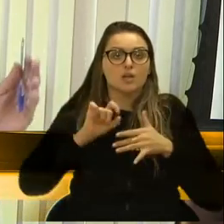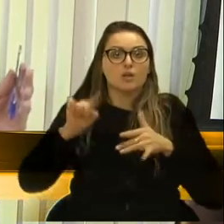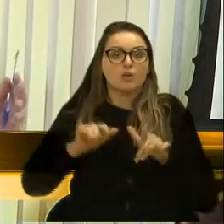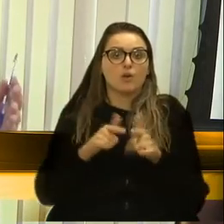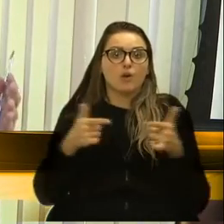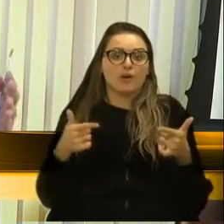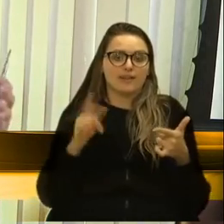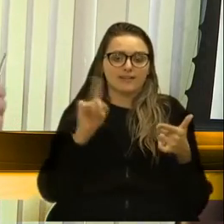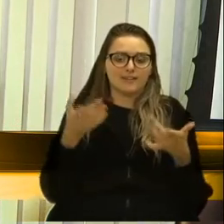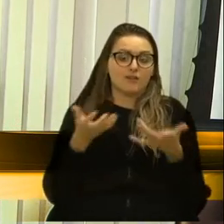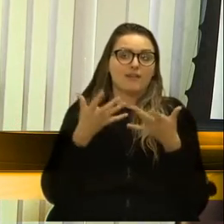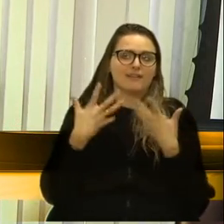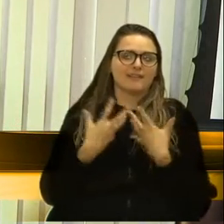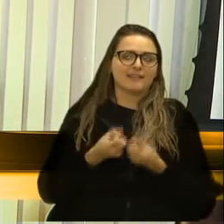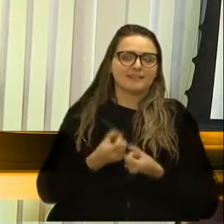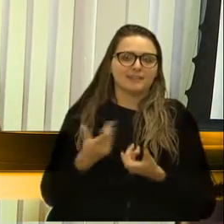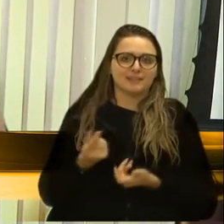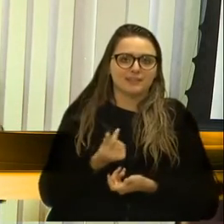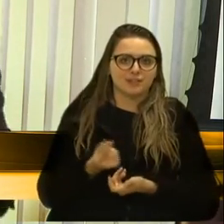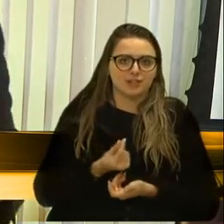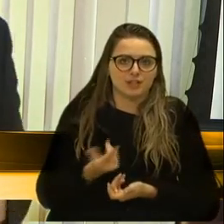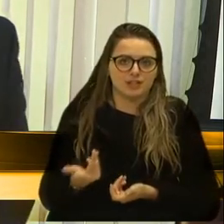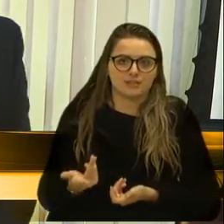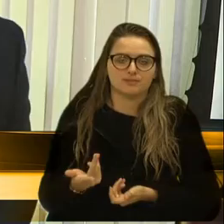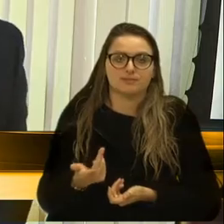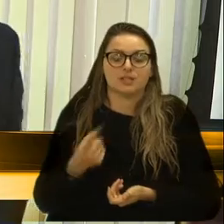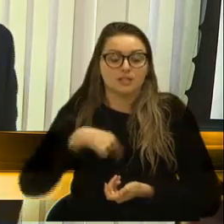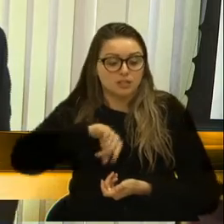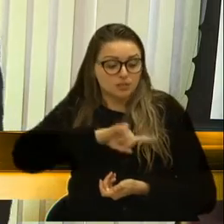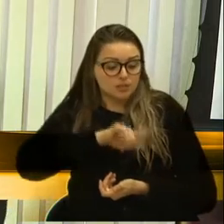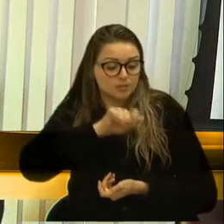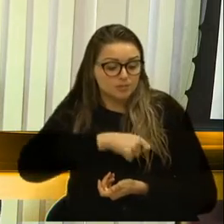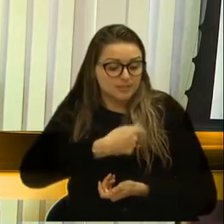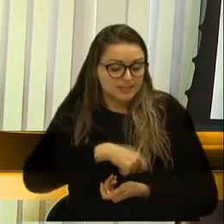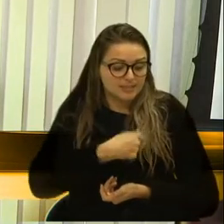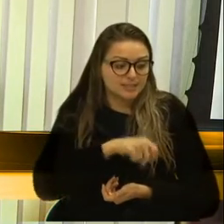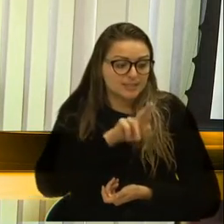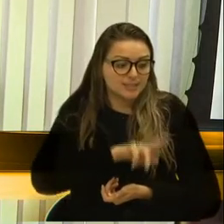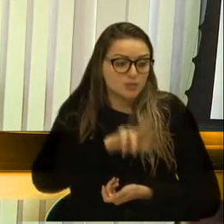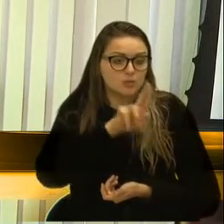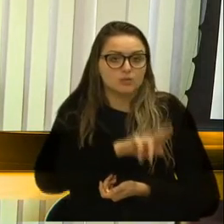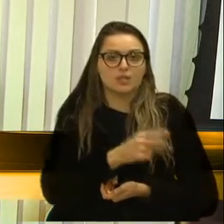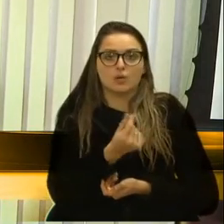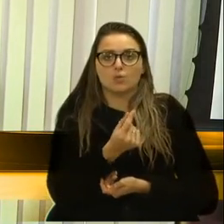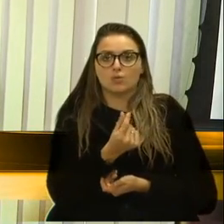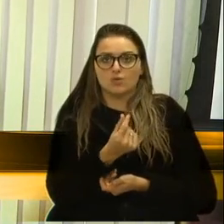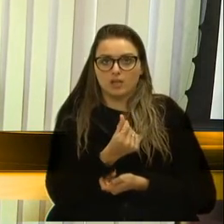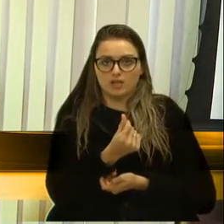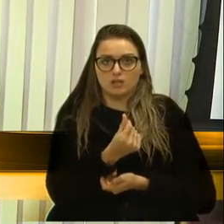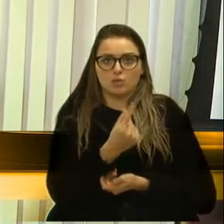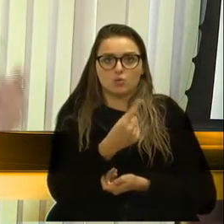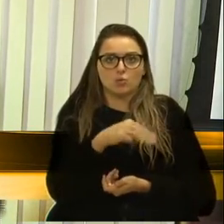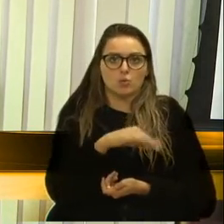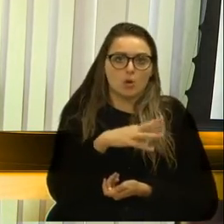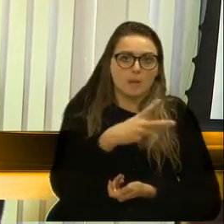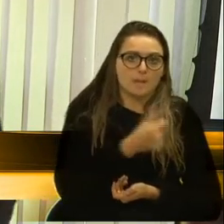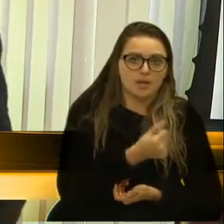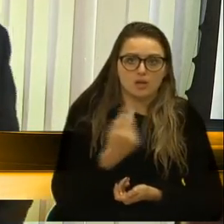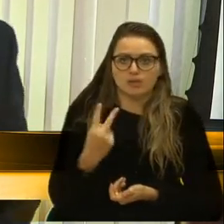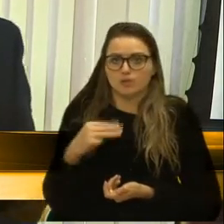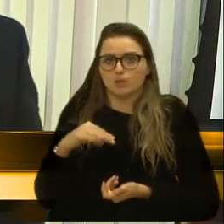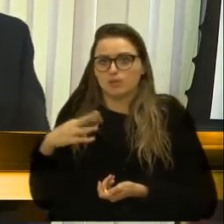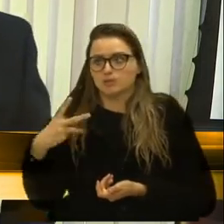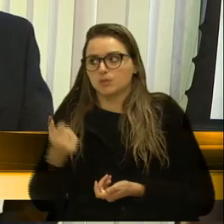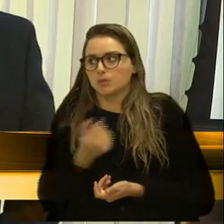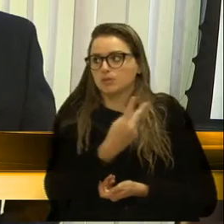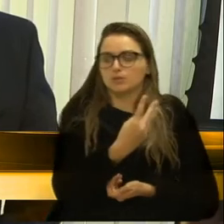não quero? A gente tem que questionar a utilização da verba publicitária. Deu 1 milhão, deu 2 milhões, deu